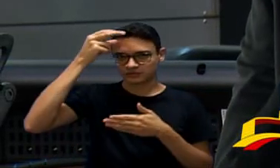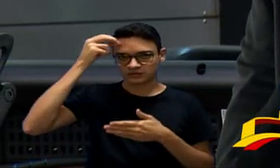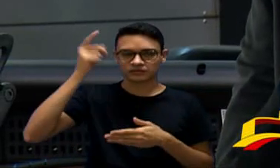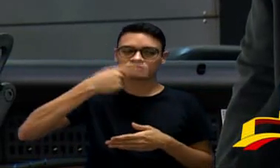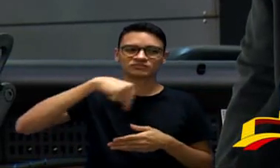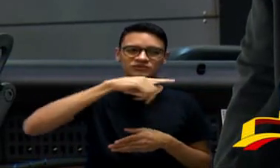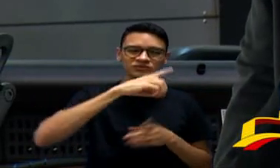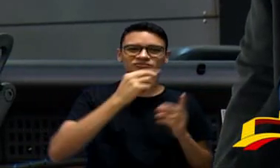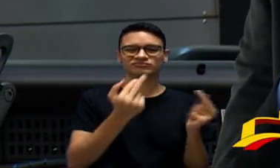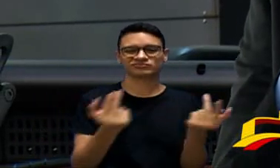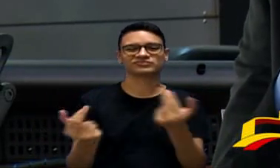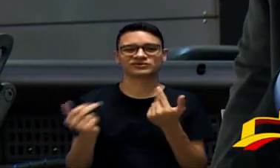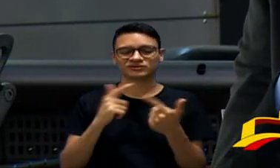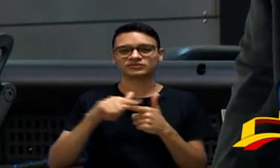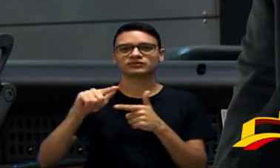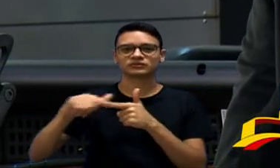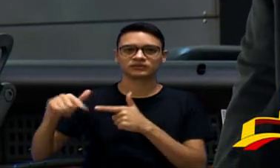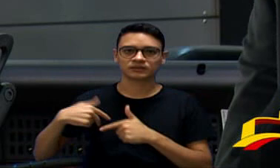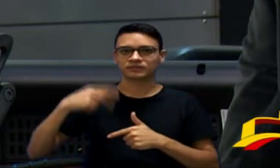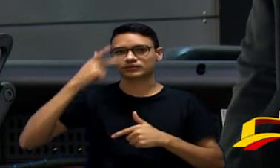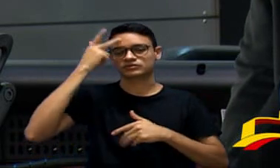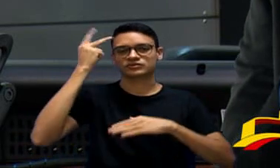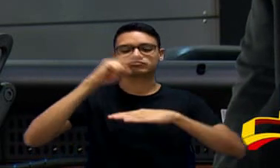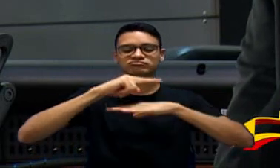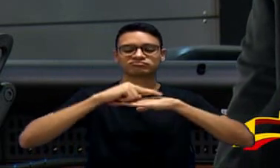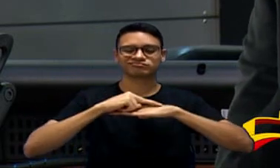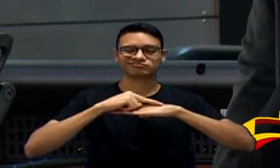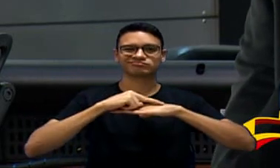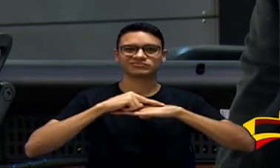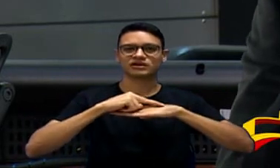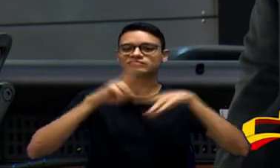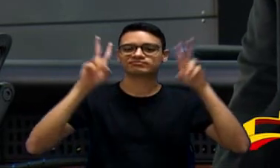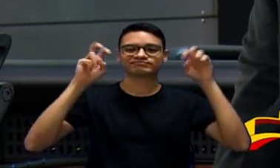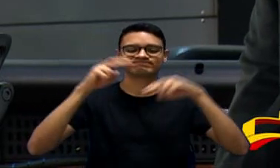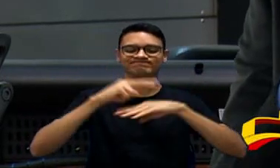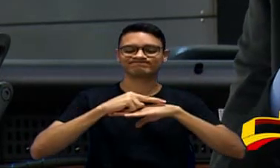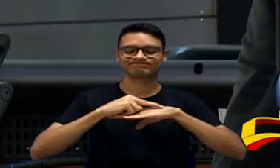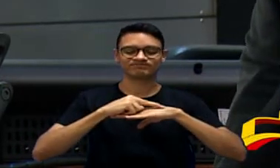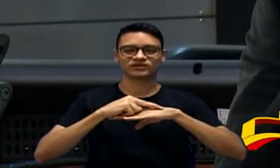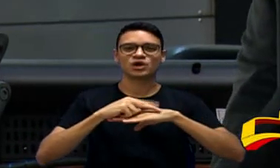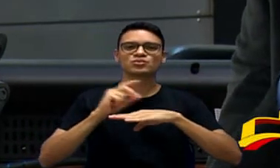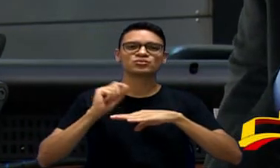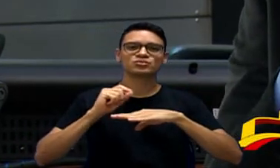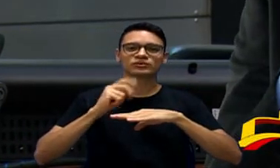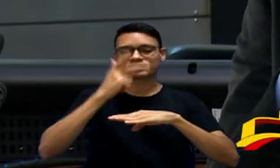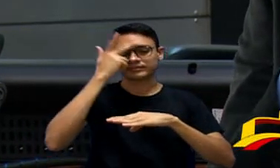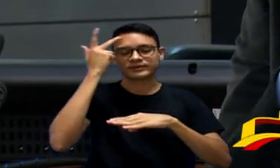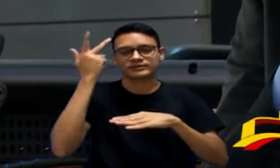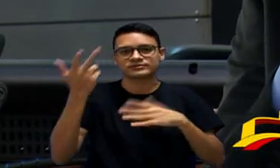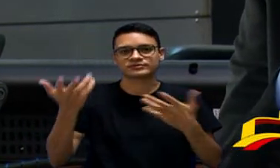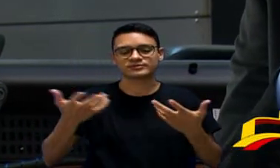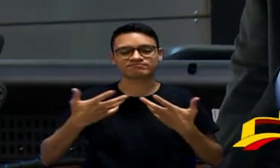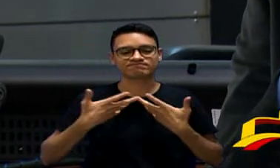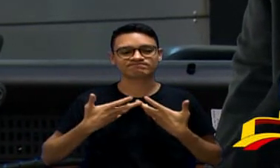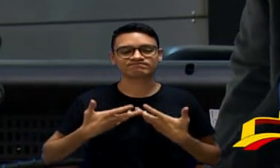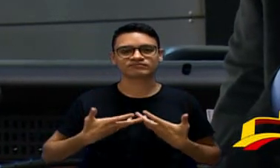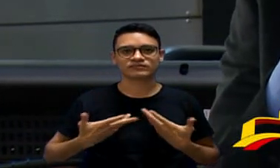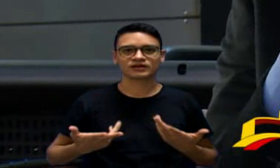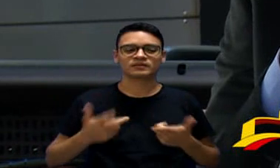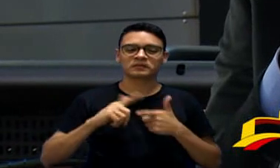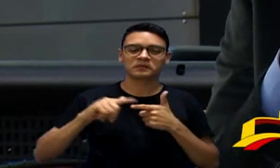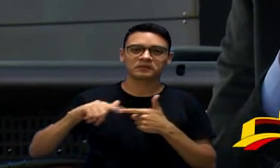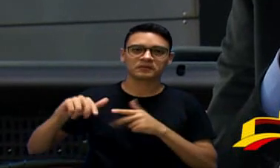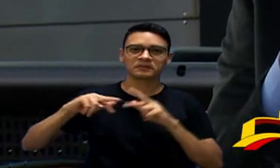atendemos. Paciente acamado, já disse tudo. Acamado, não pode fazer nada. Se arrastando, ninguém vai a lugar